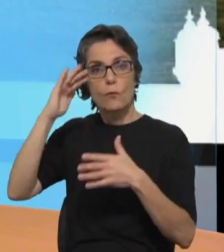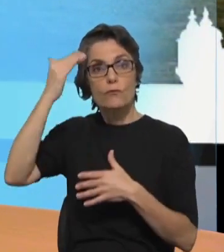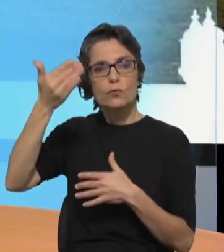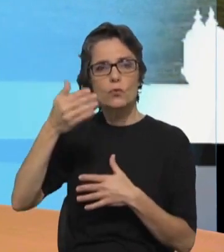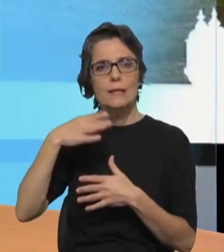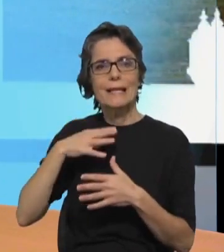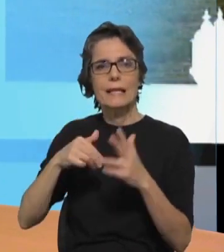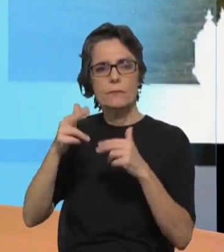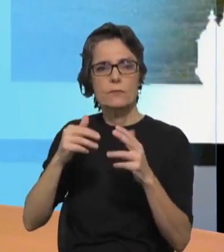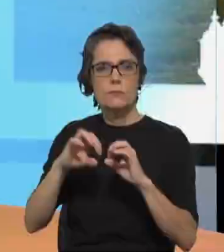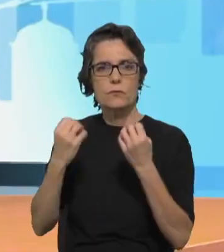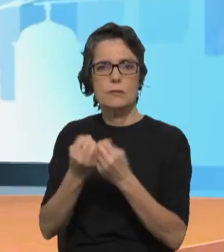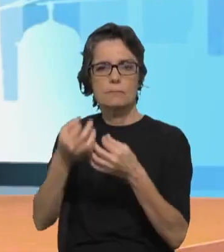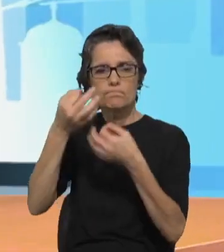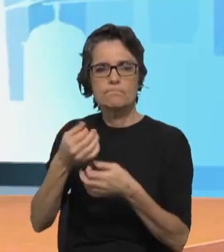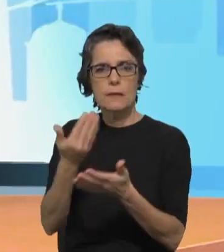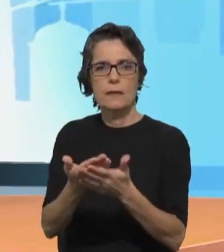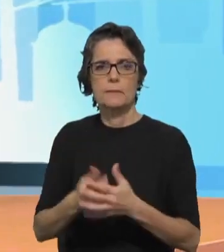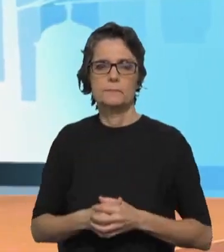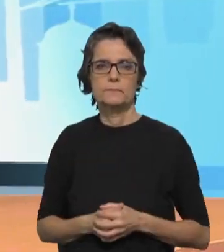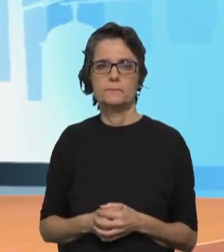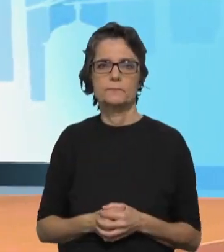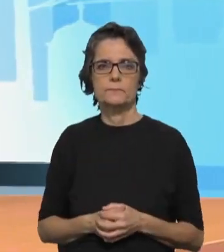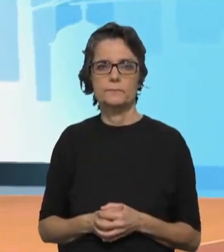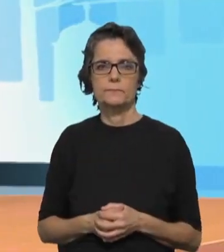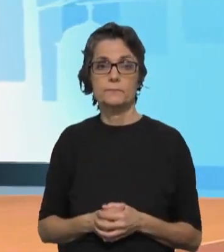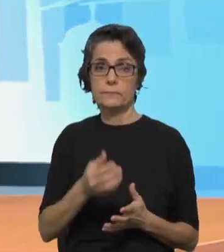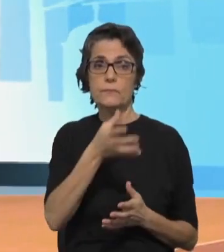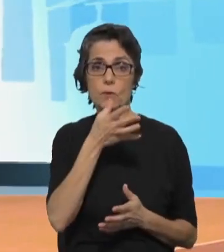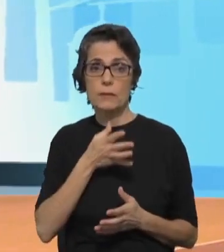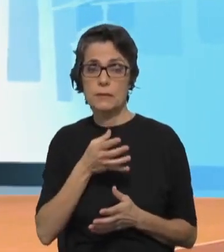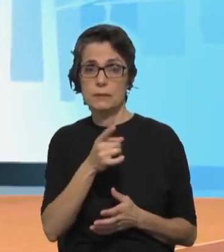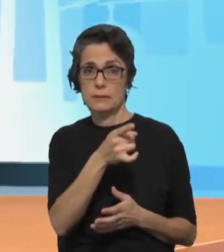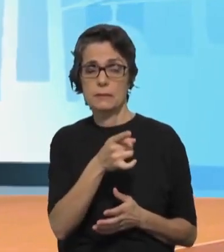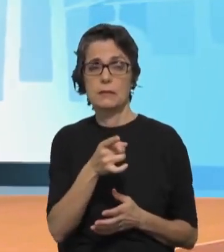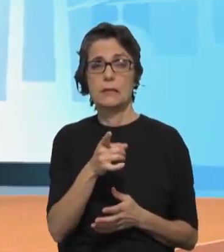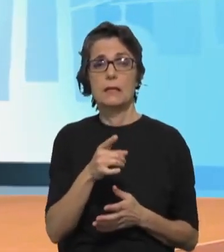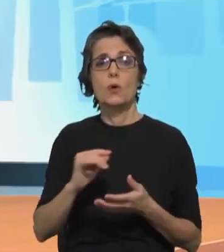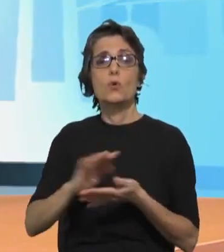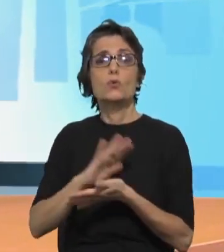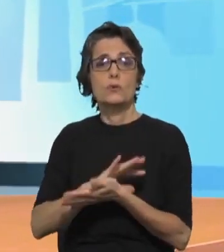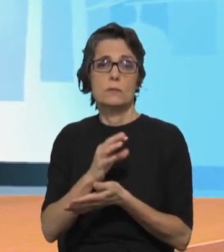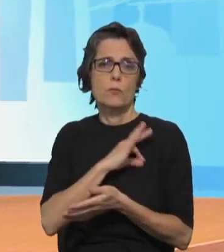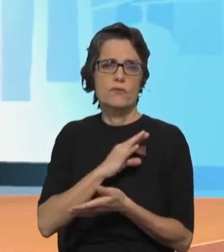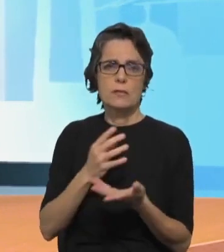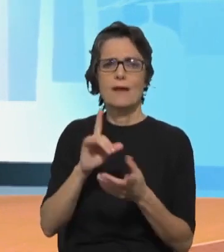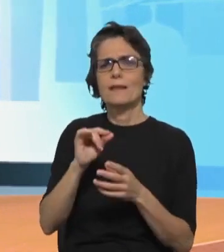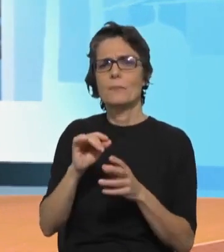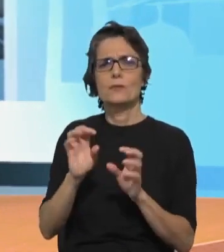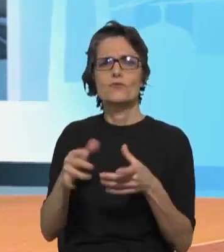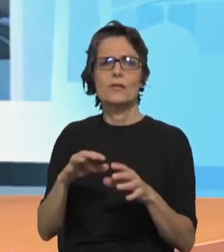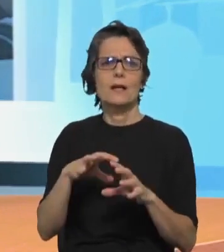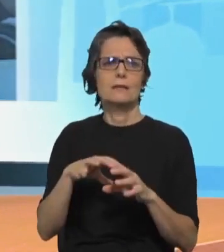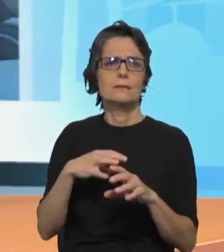ajudar a construir a sociedade. Bom, como dizia, há uma questão que é fundamental. O jornalismo e os meios de comunicação, de uma forma mais geral, não